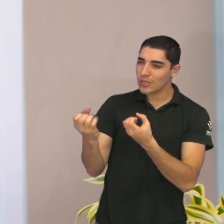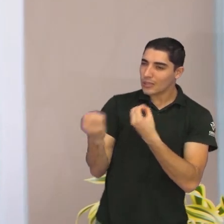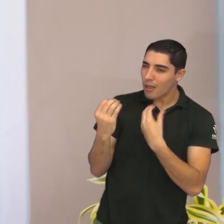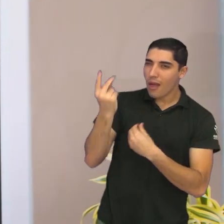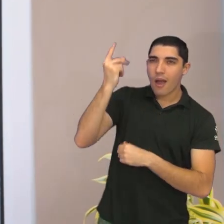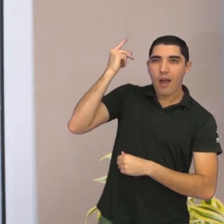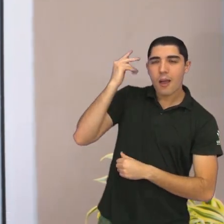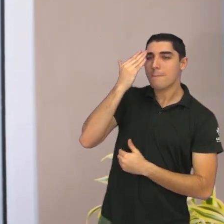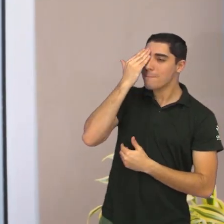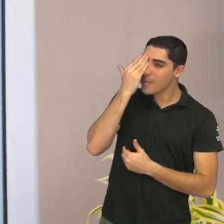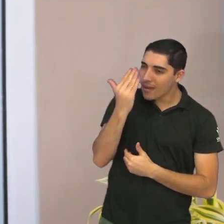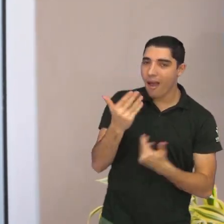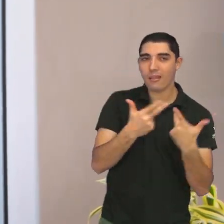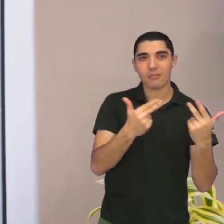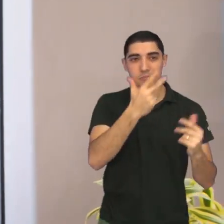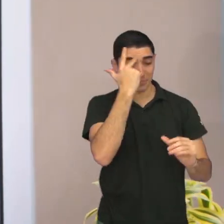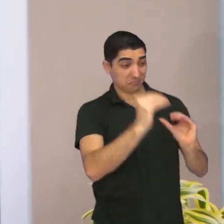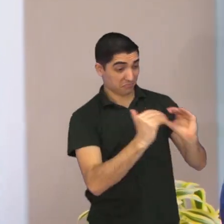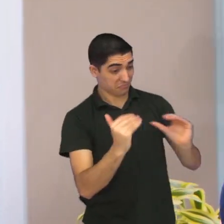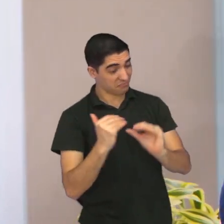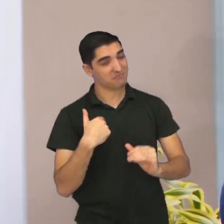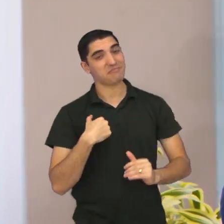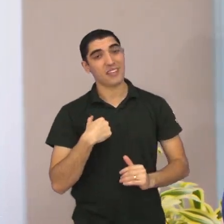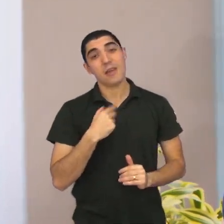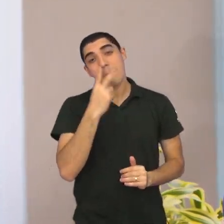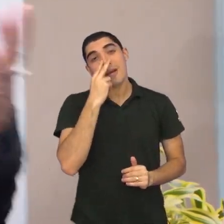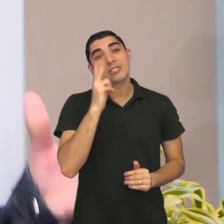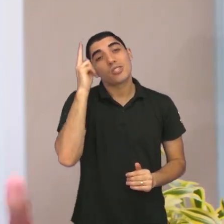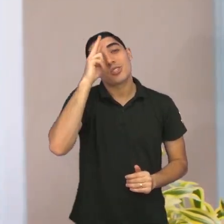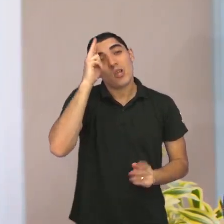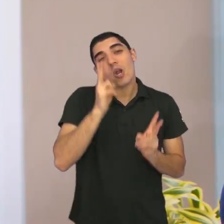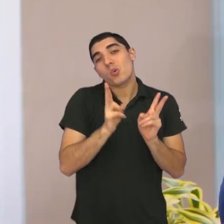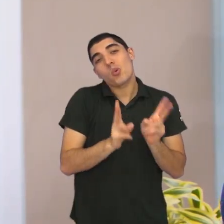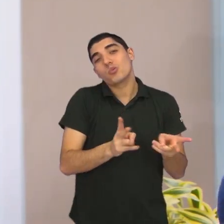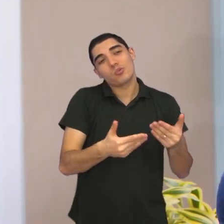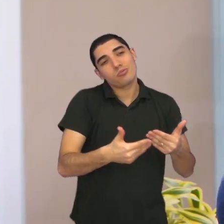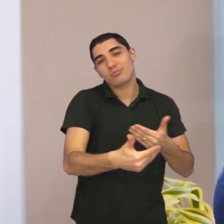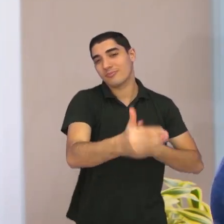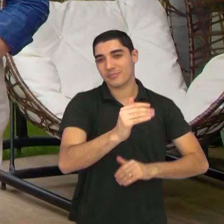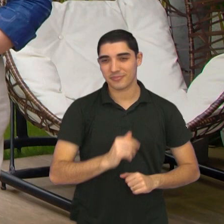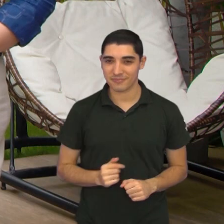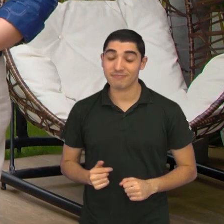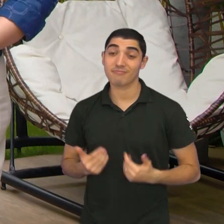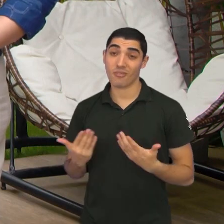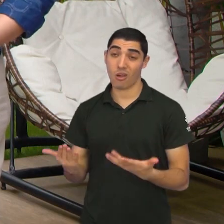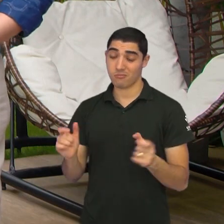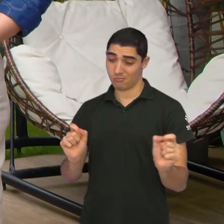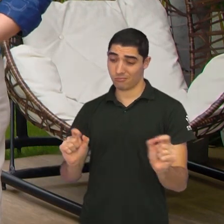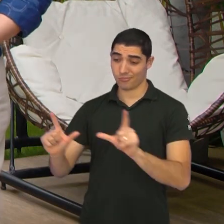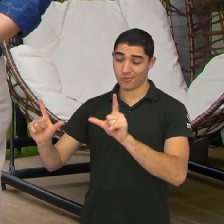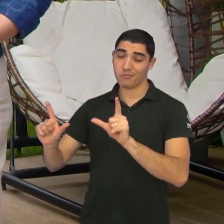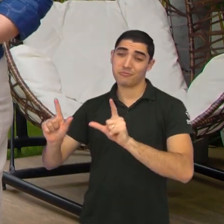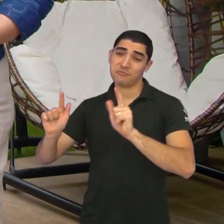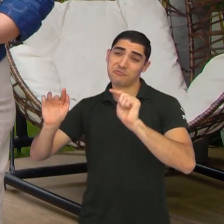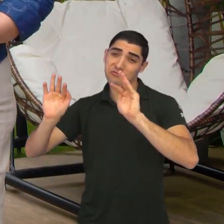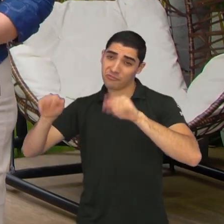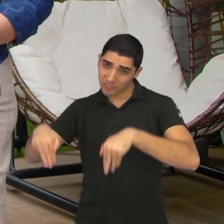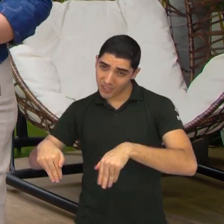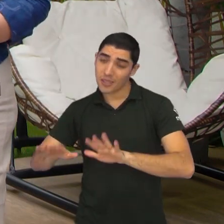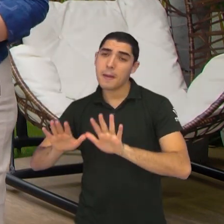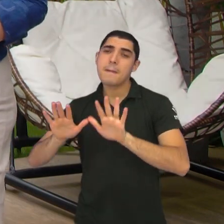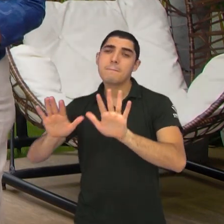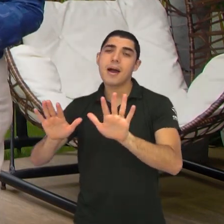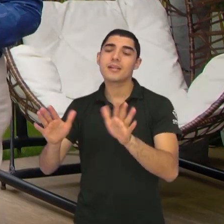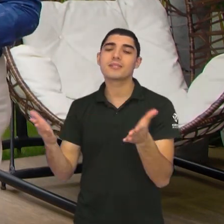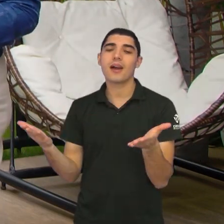tudo que você me ensinou enquanto eu era bailarina, né? Então a história continua de uma outra forma. Ó, nosso programa já está chegando ao